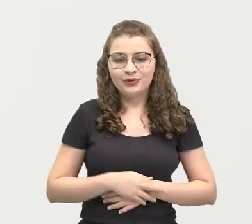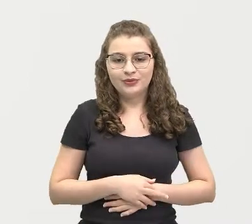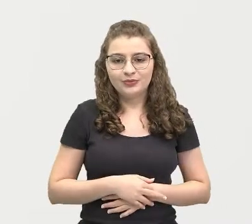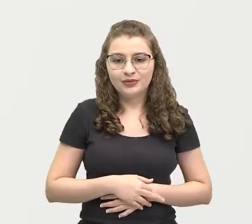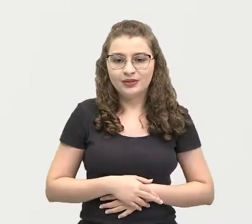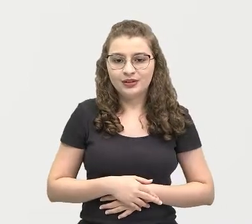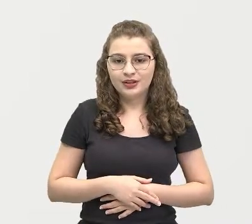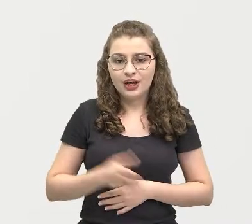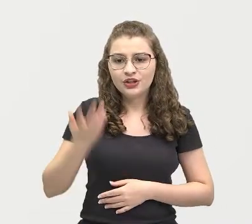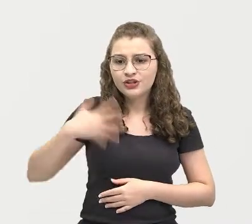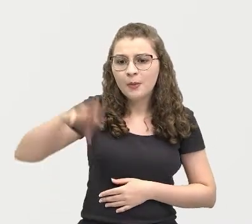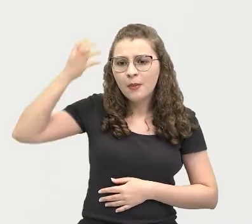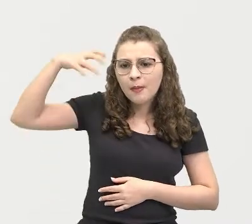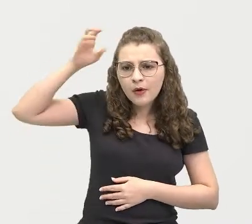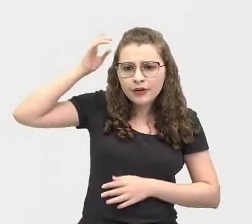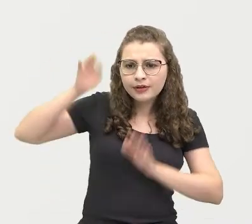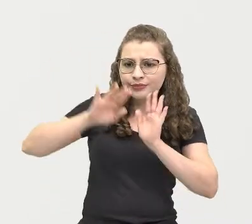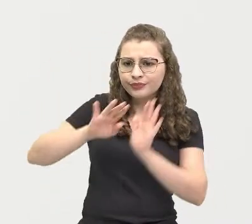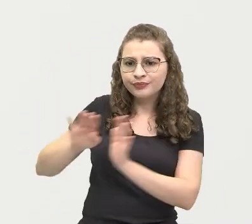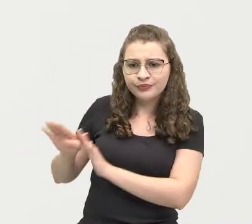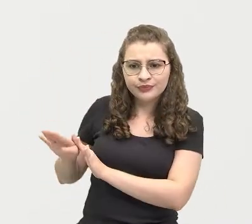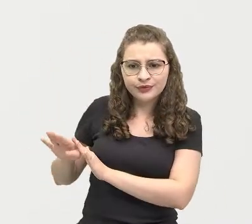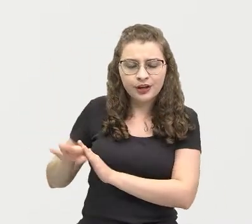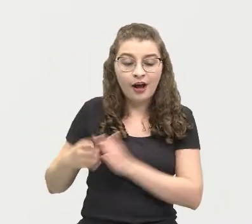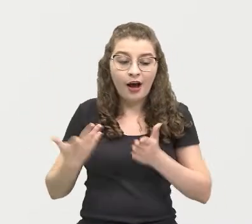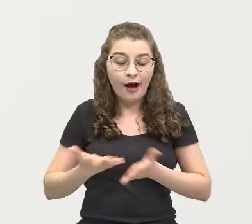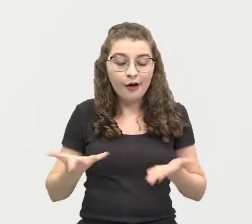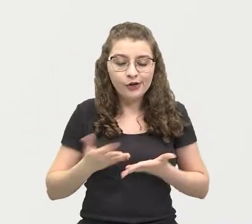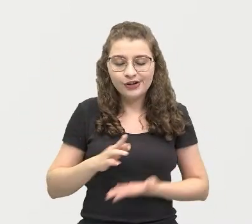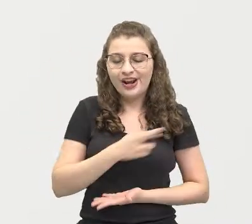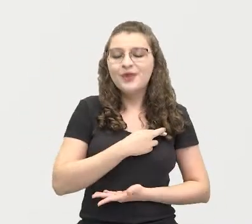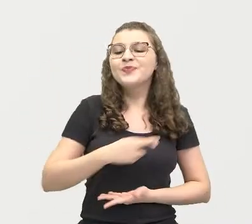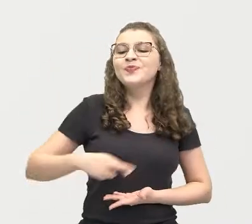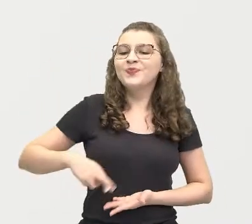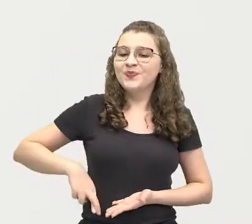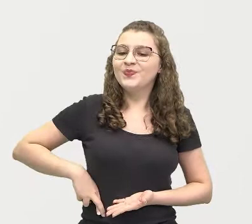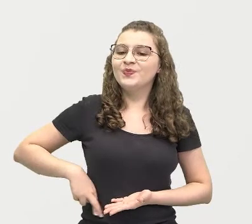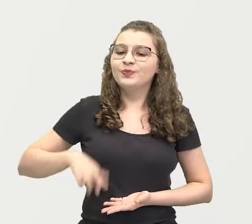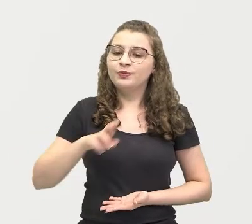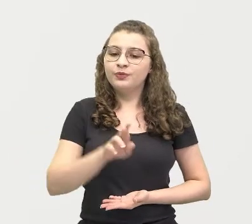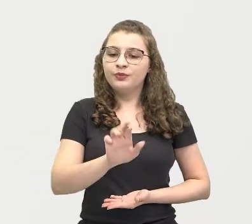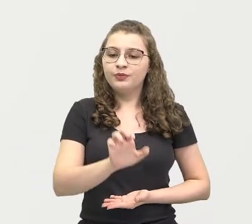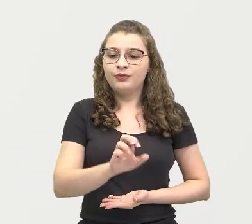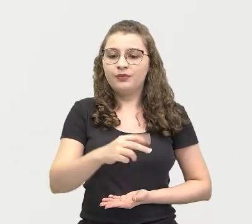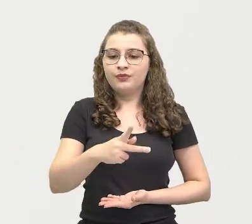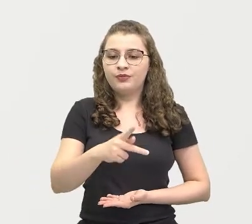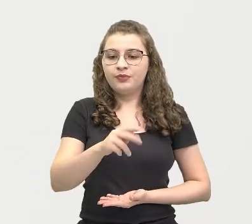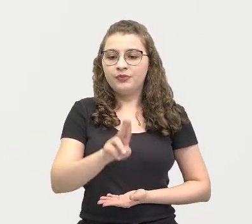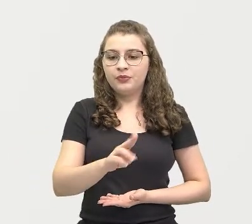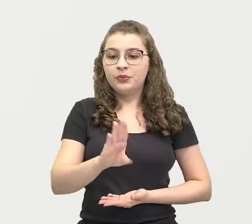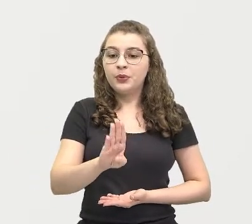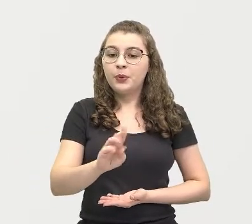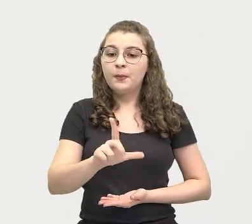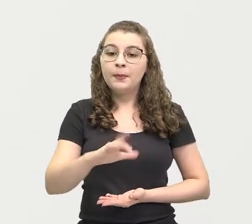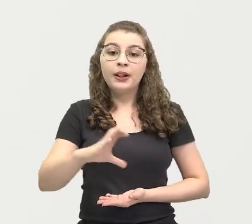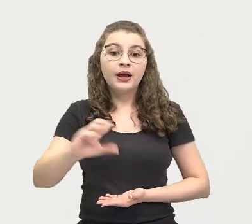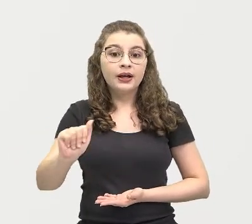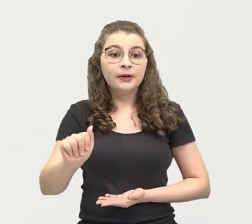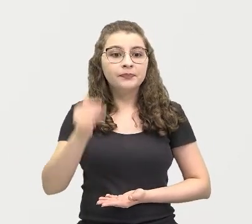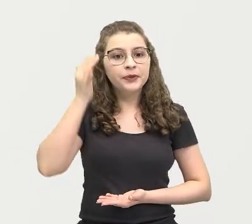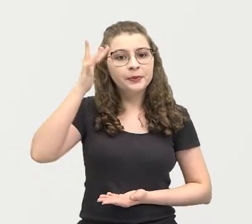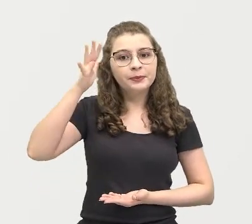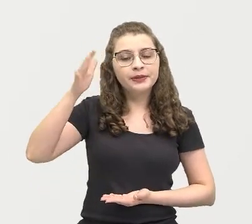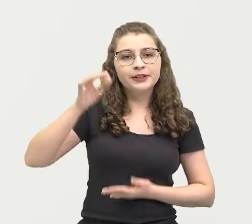contexto monarquista. Então, estávamos ali seguindo essa mentalidade positivista, que é